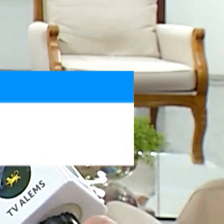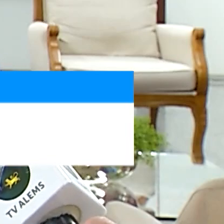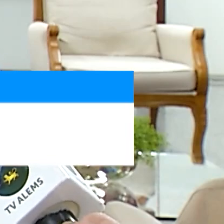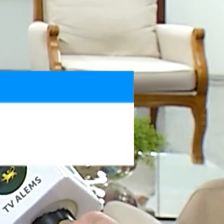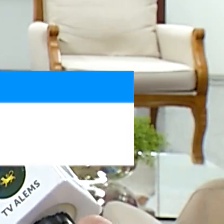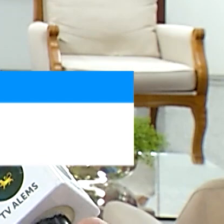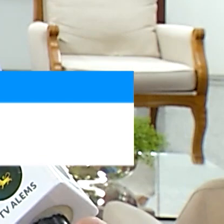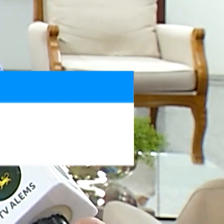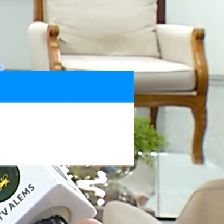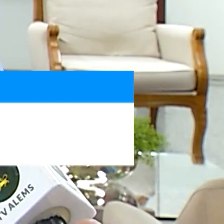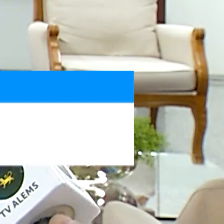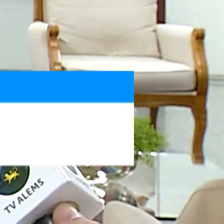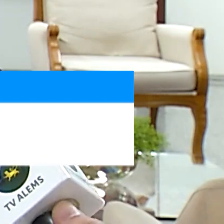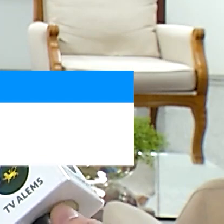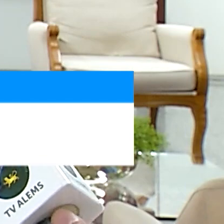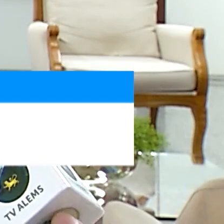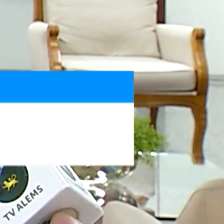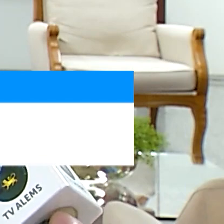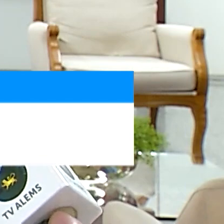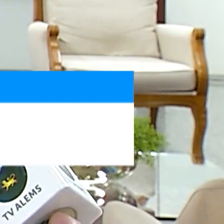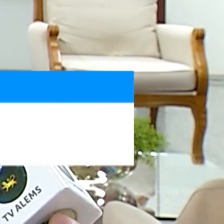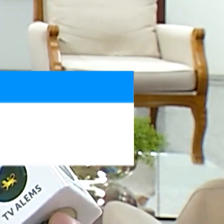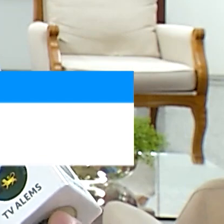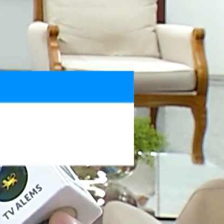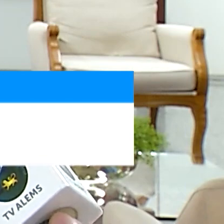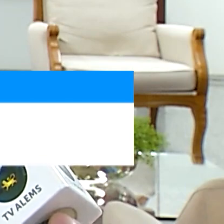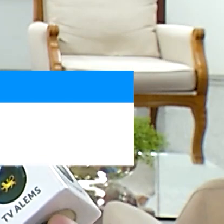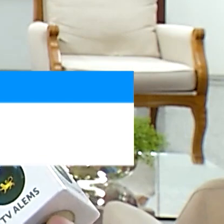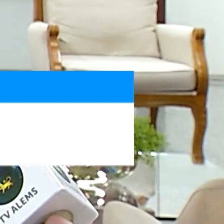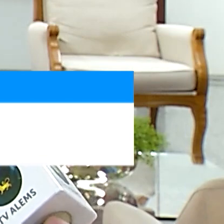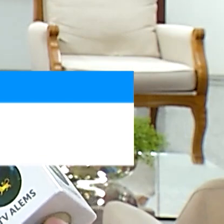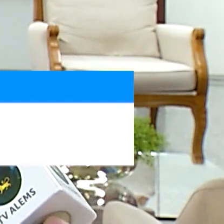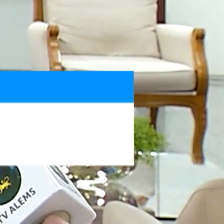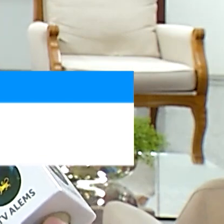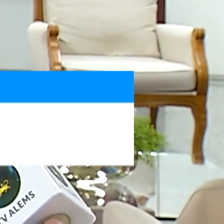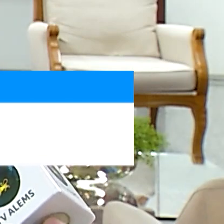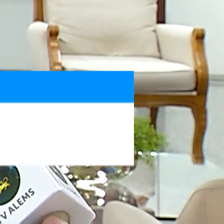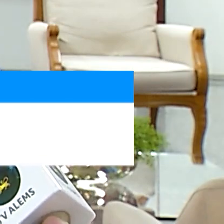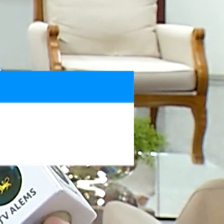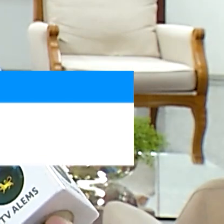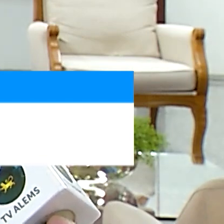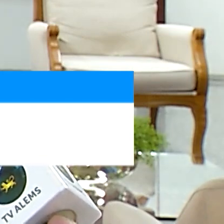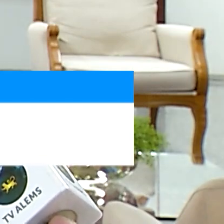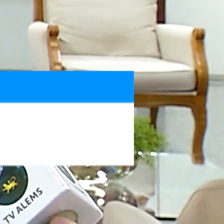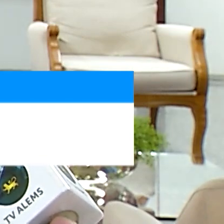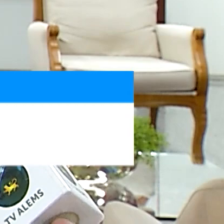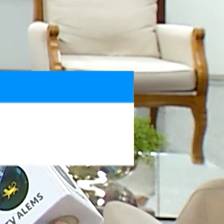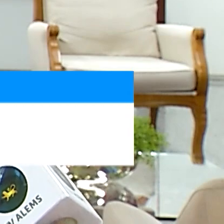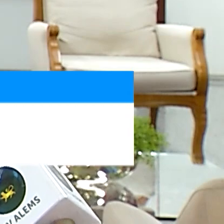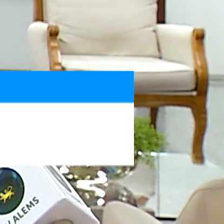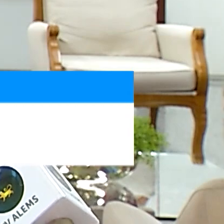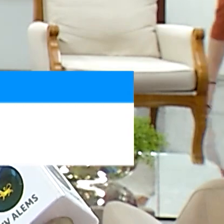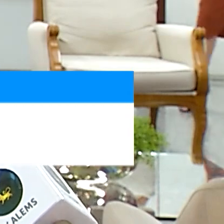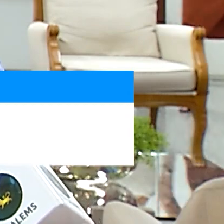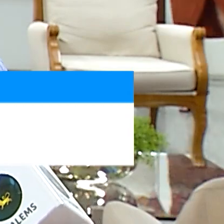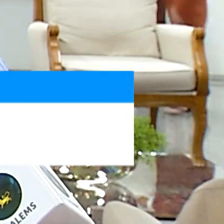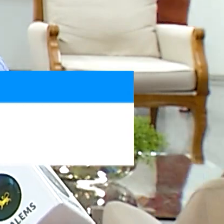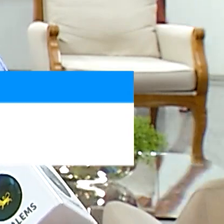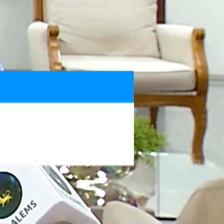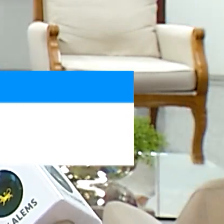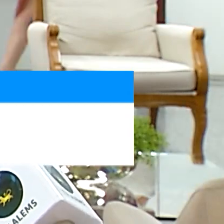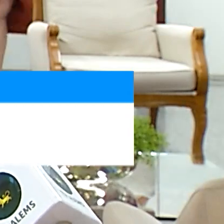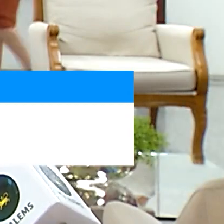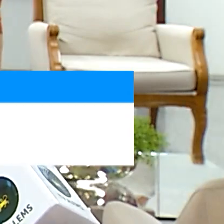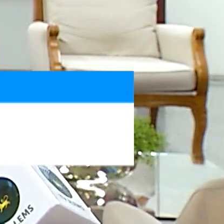continuará, né, o respeito às instituições, a independência dos poderes, mas, sobretudo, pairando